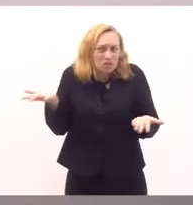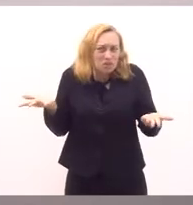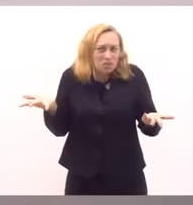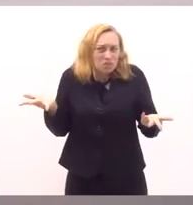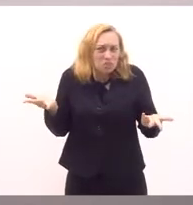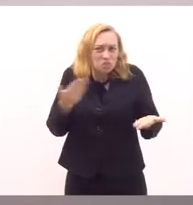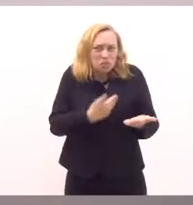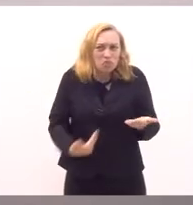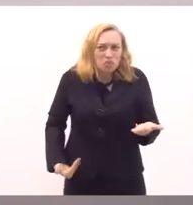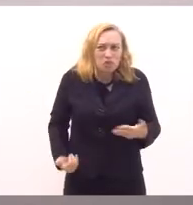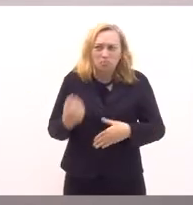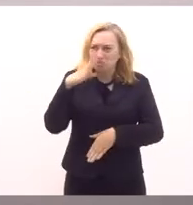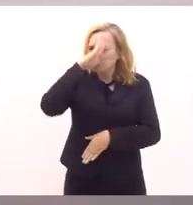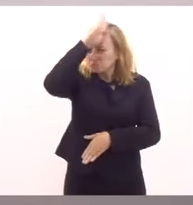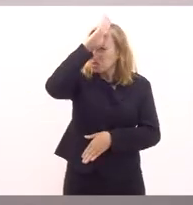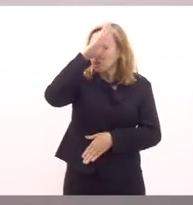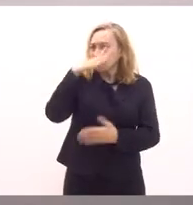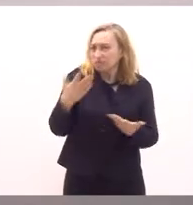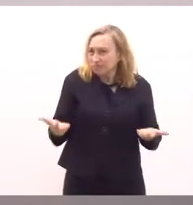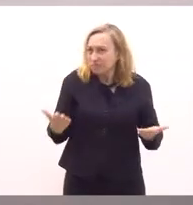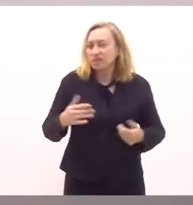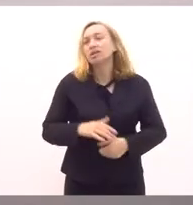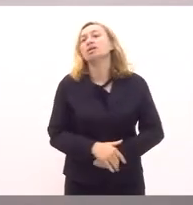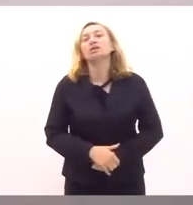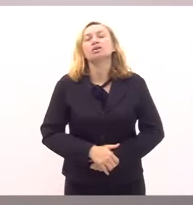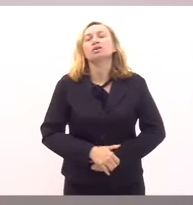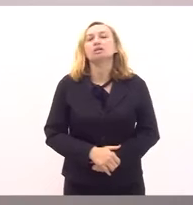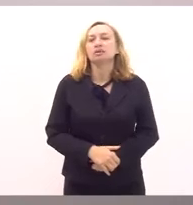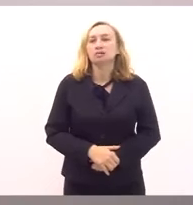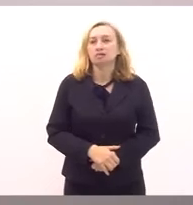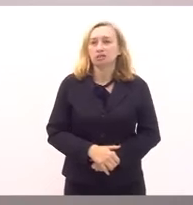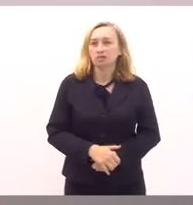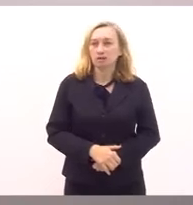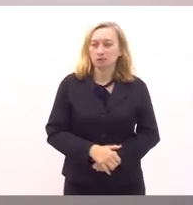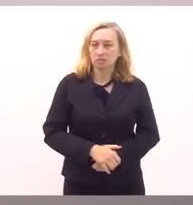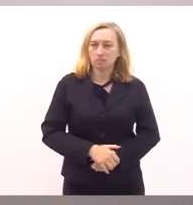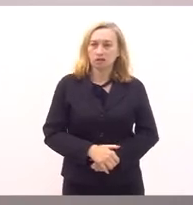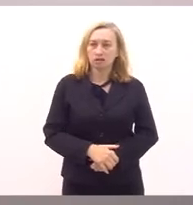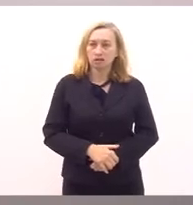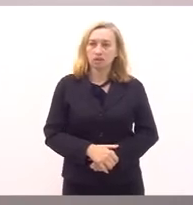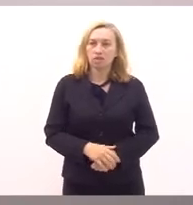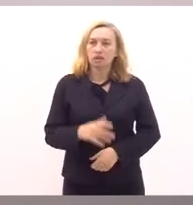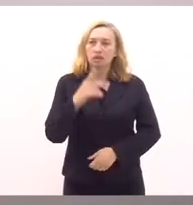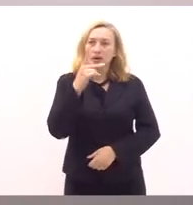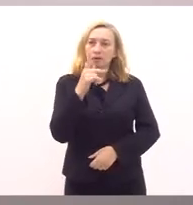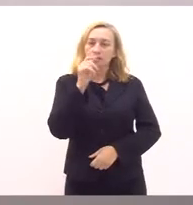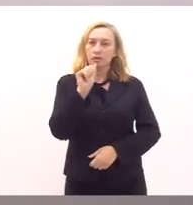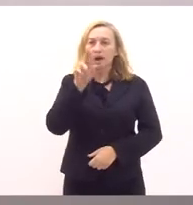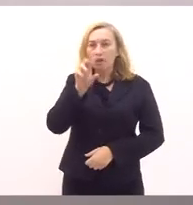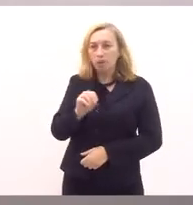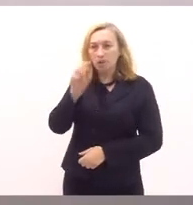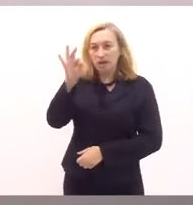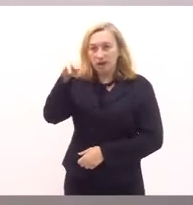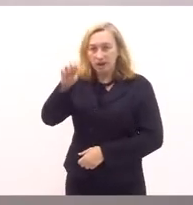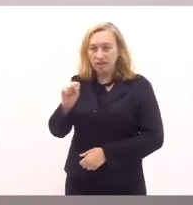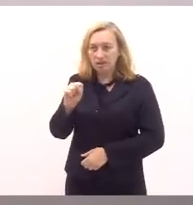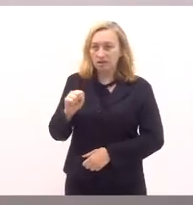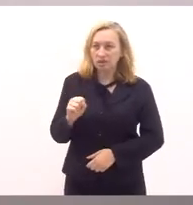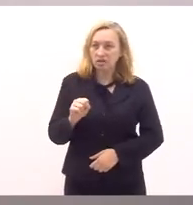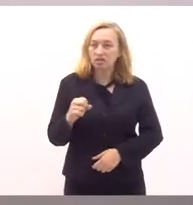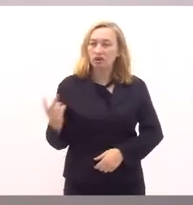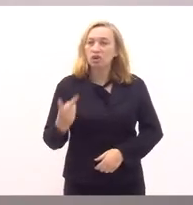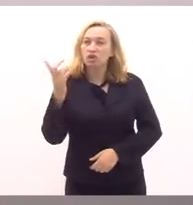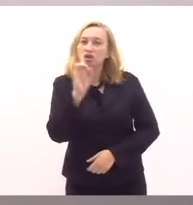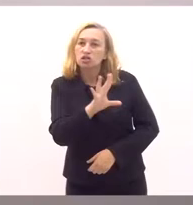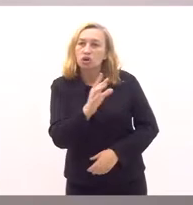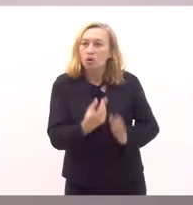do governo Bolsonaro, sob a égide, né, e a batuta de Paulo Guedes, que privilegia o capital